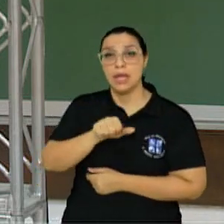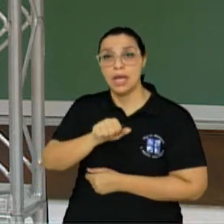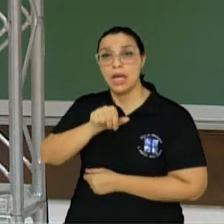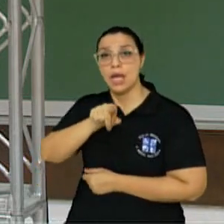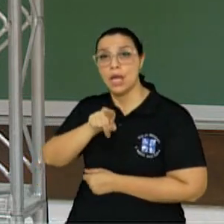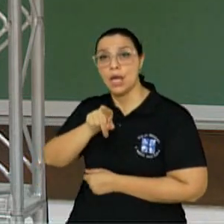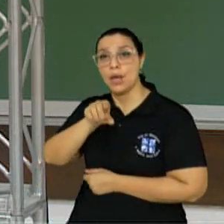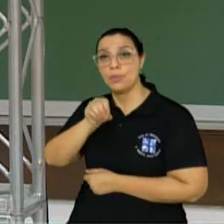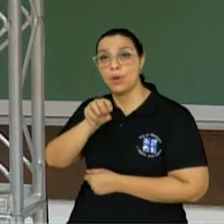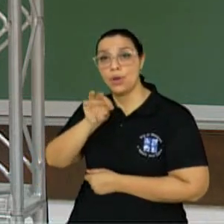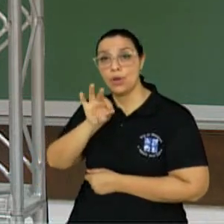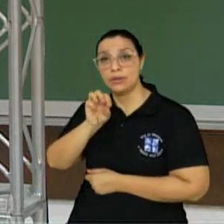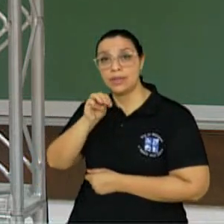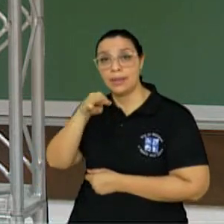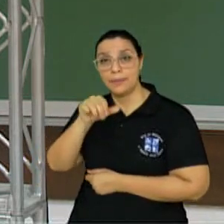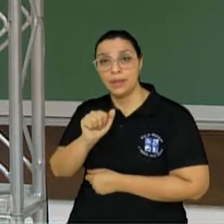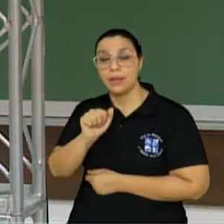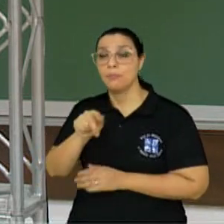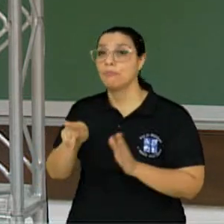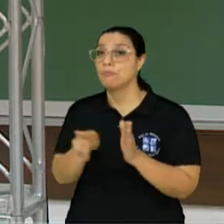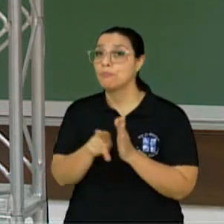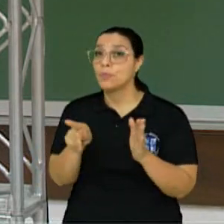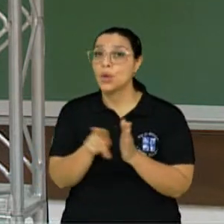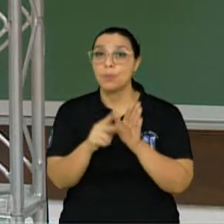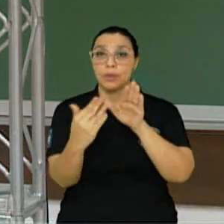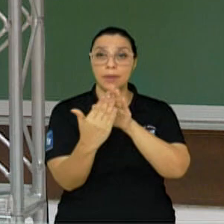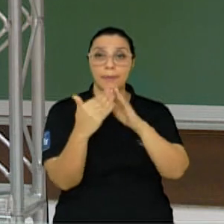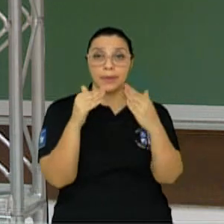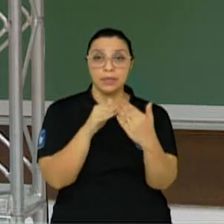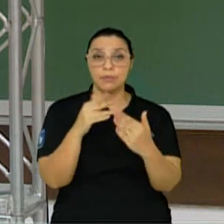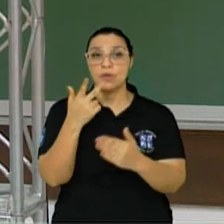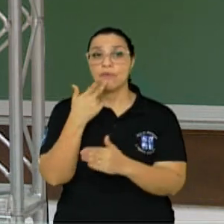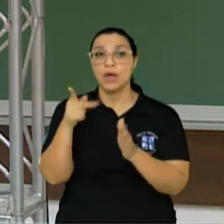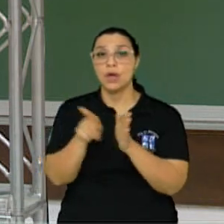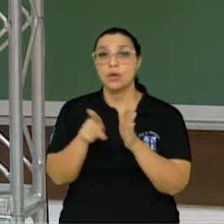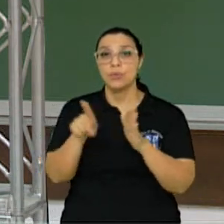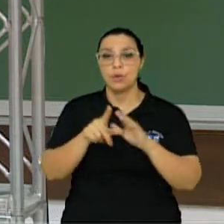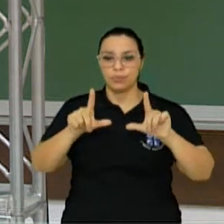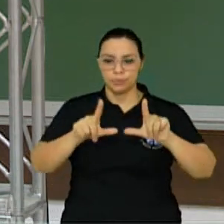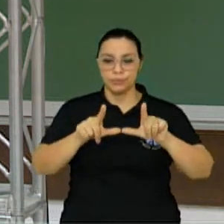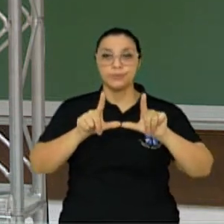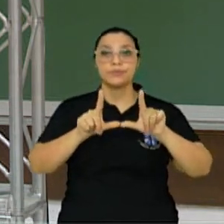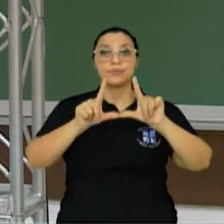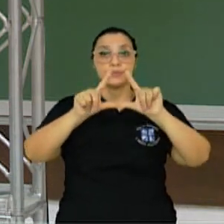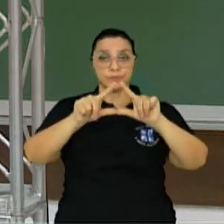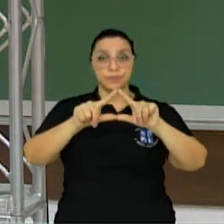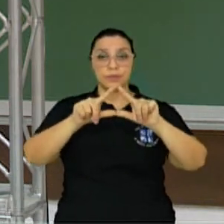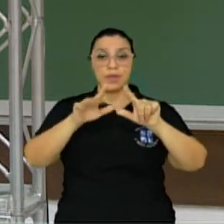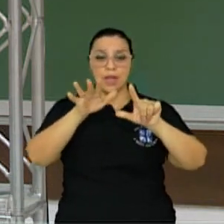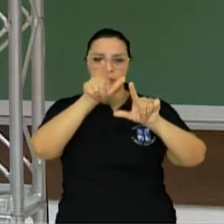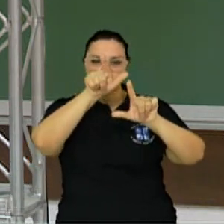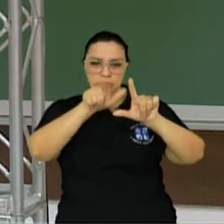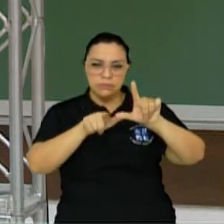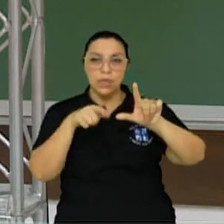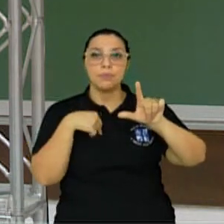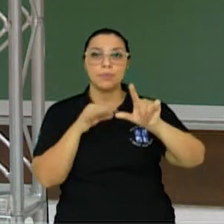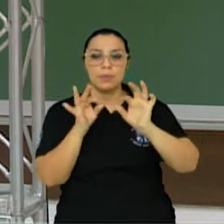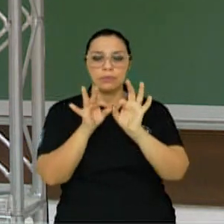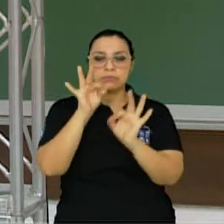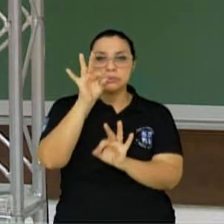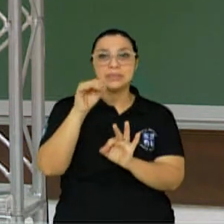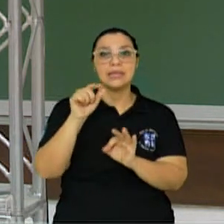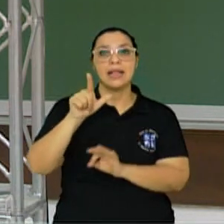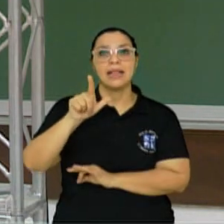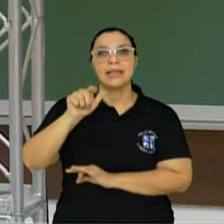apótema da pirâmide, você está falando na altura da face. Se falou em apótema da pirâmide, falou-se em